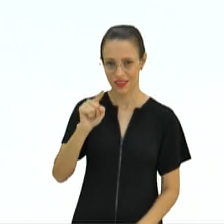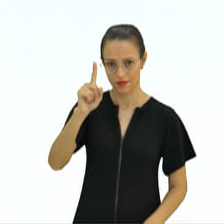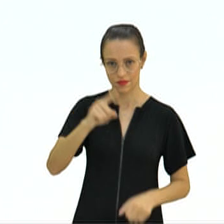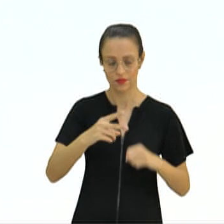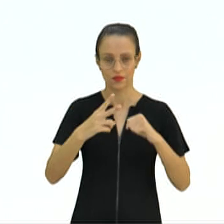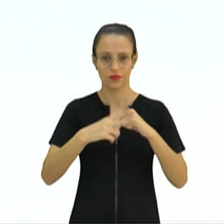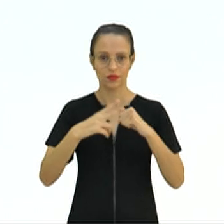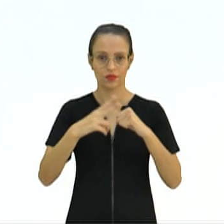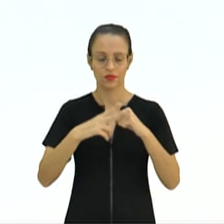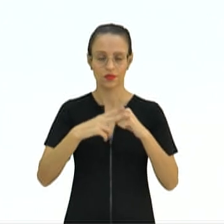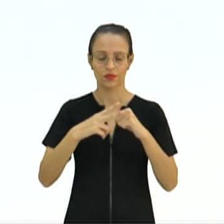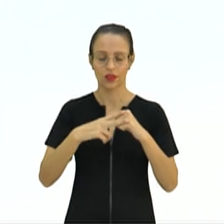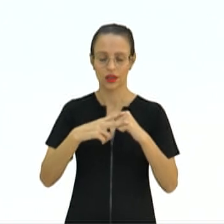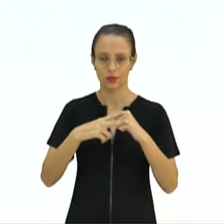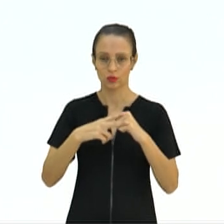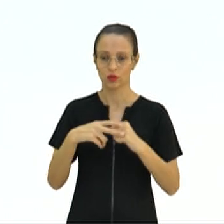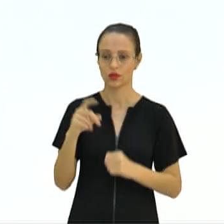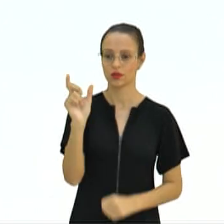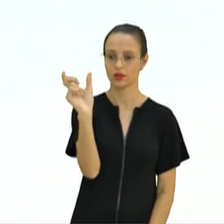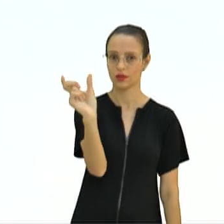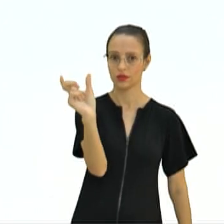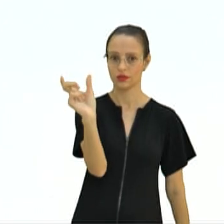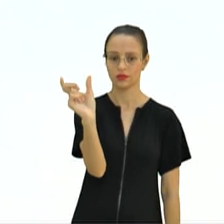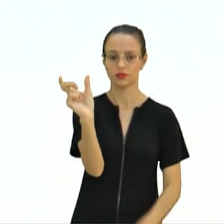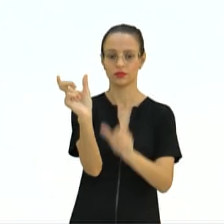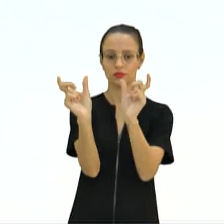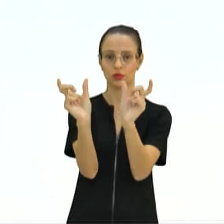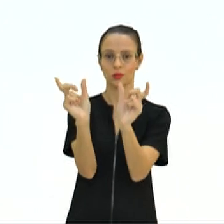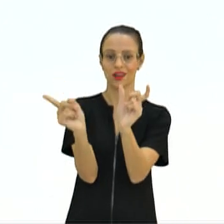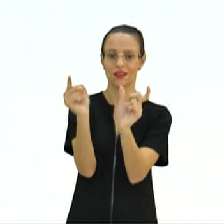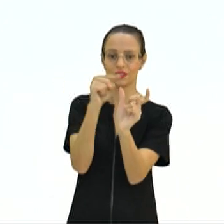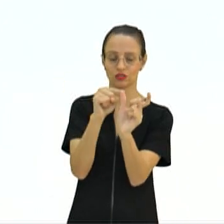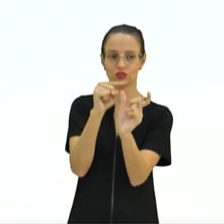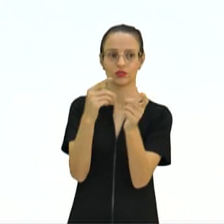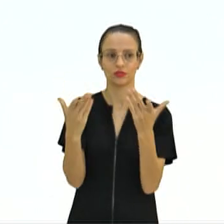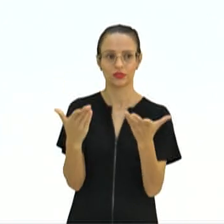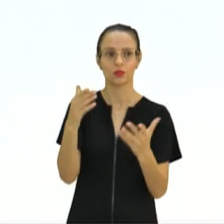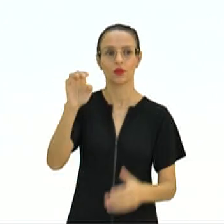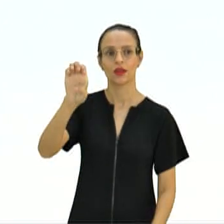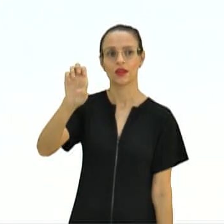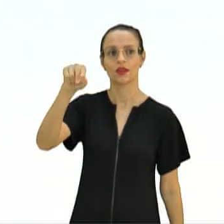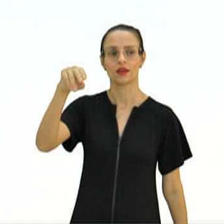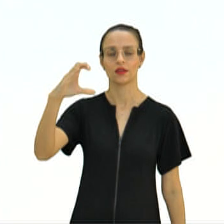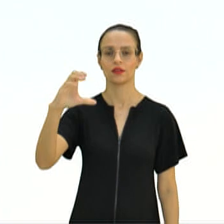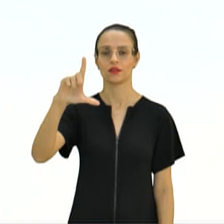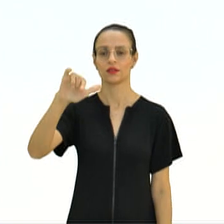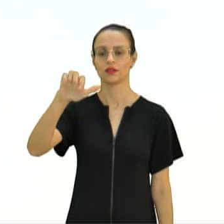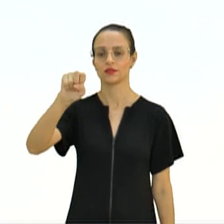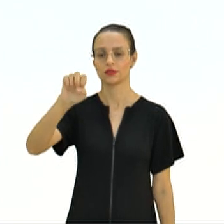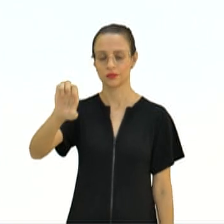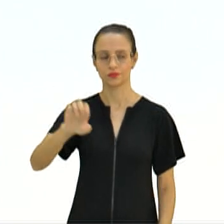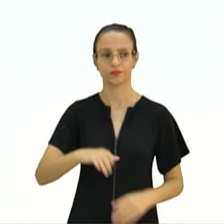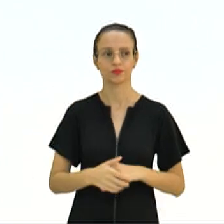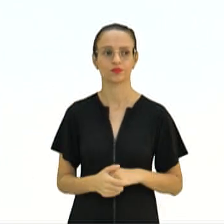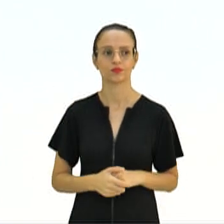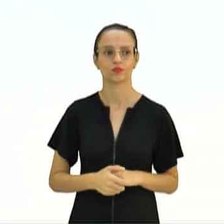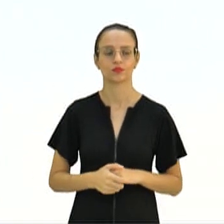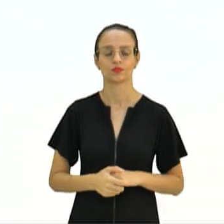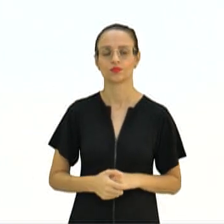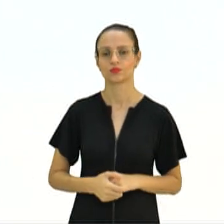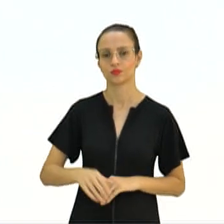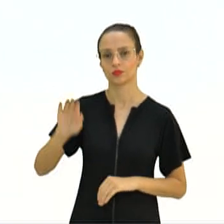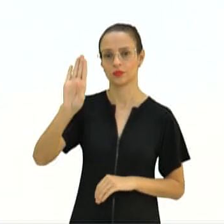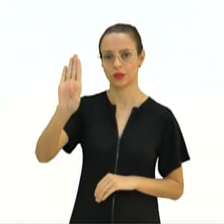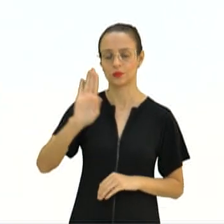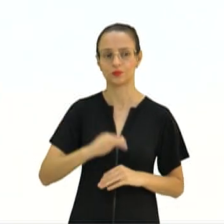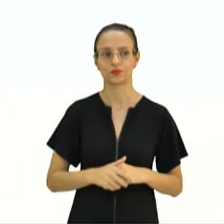verbo está antes do pronome, nós temos dois. Uma ênclise. Isso mesmo. Agora, no enunciado